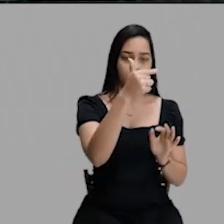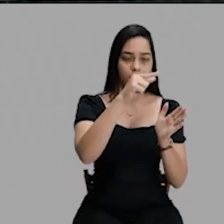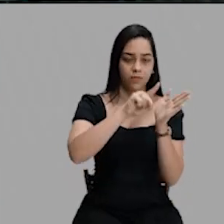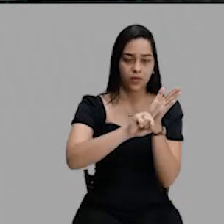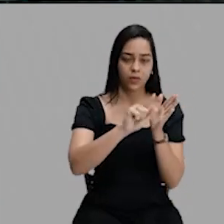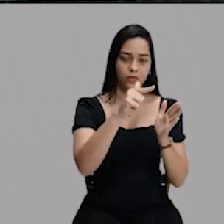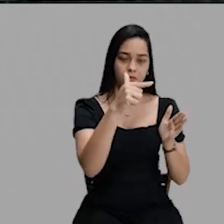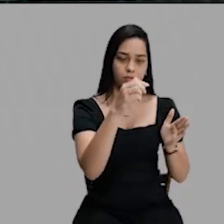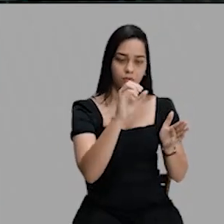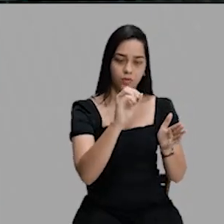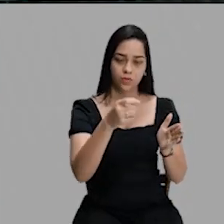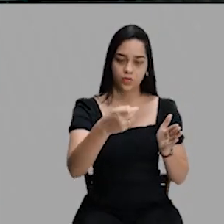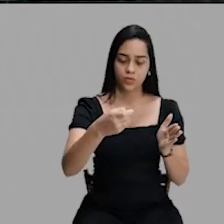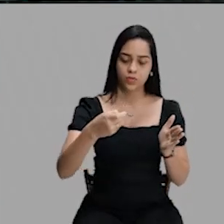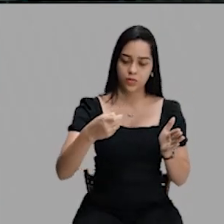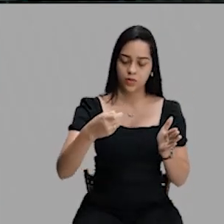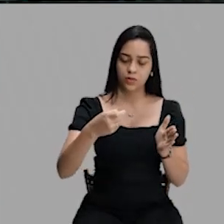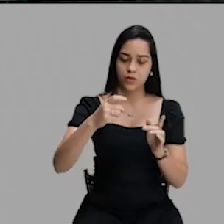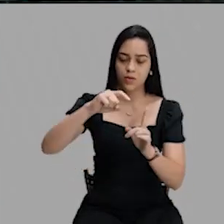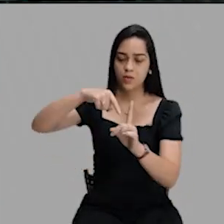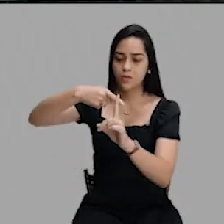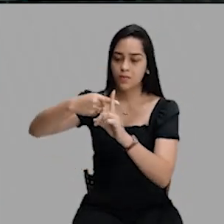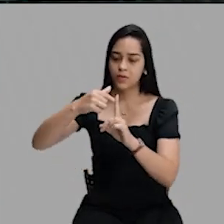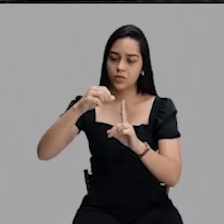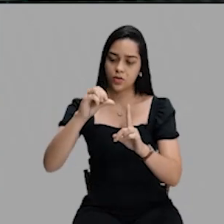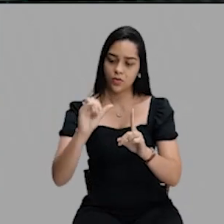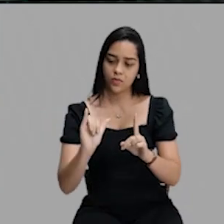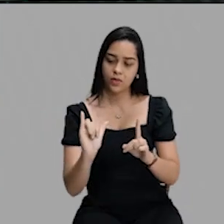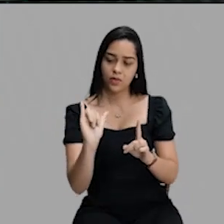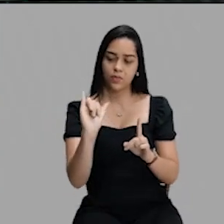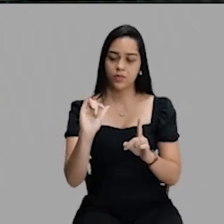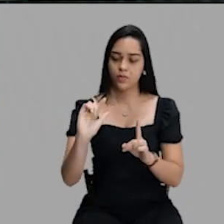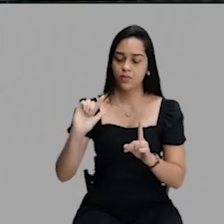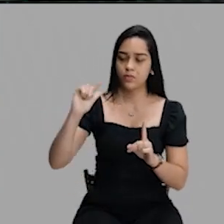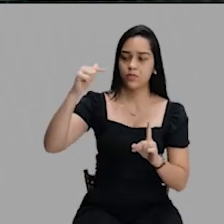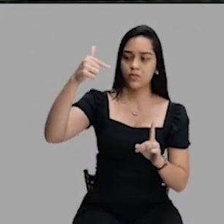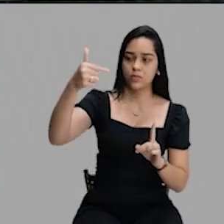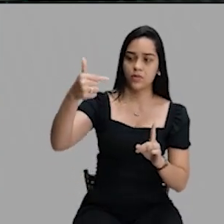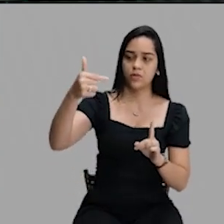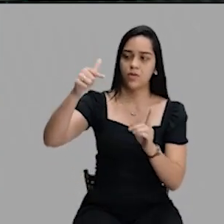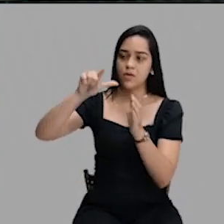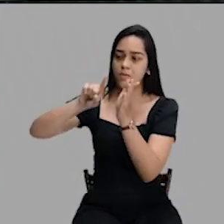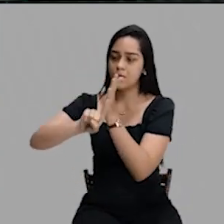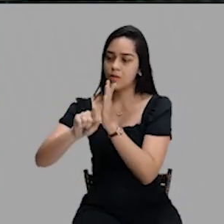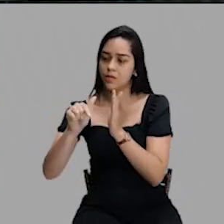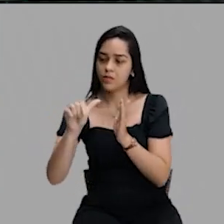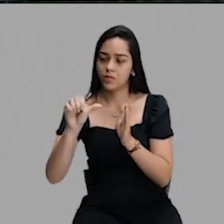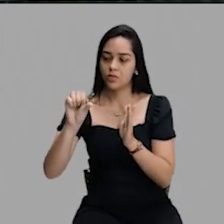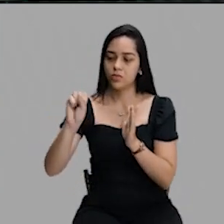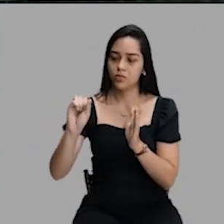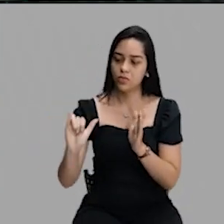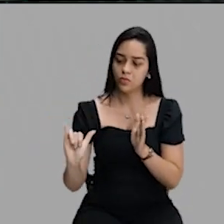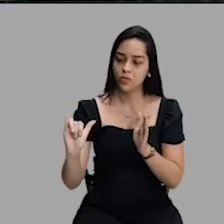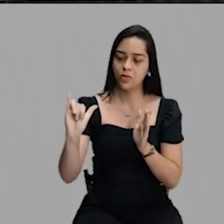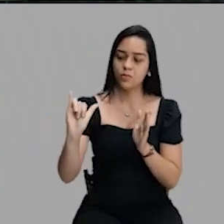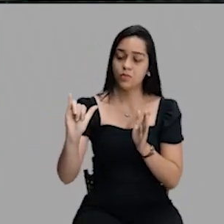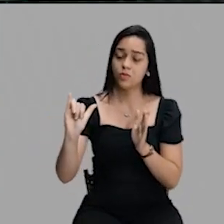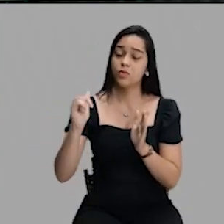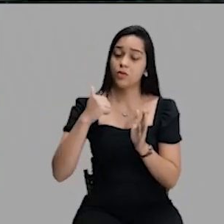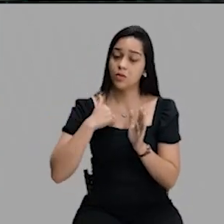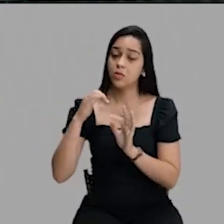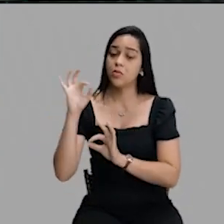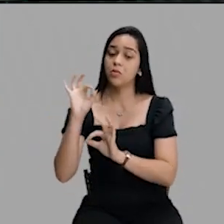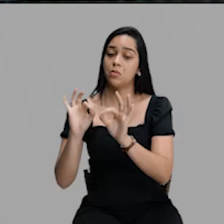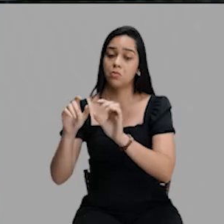menos 20x mais 9y ao quadrado menos 18y. E vou mandar o